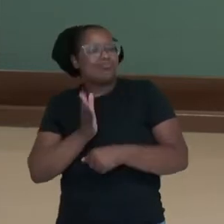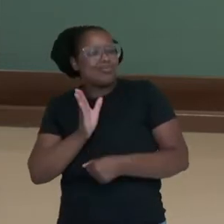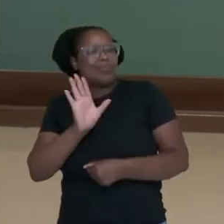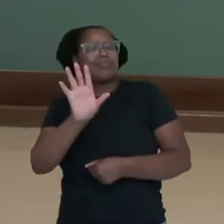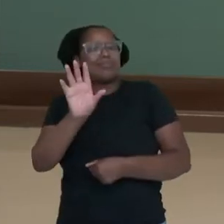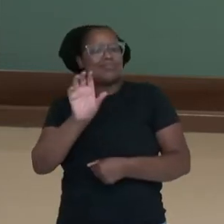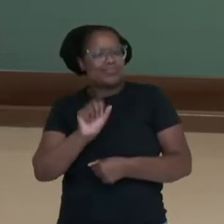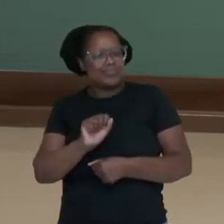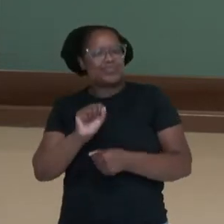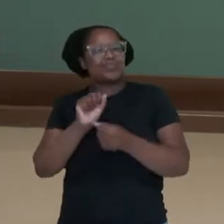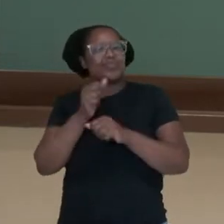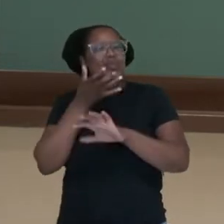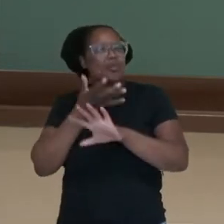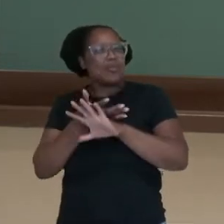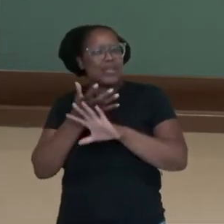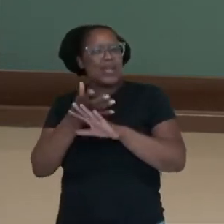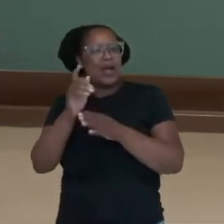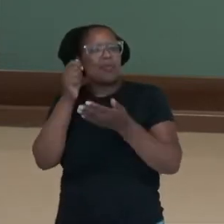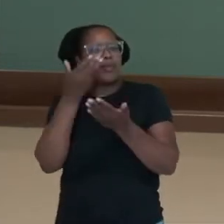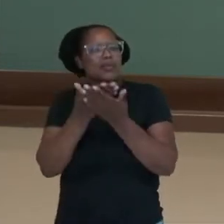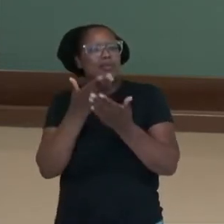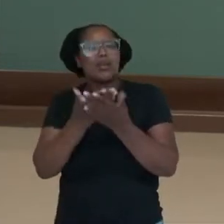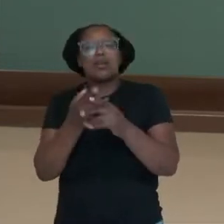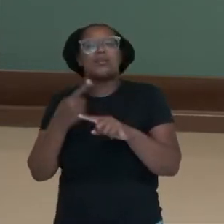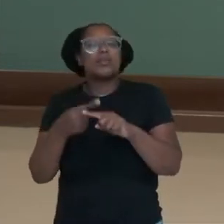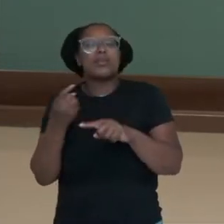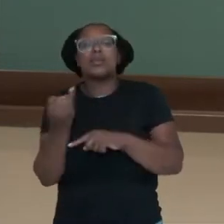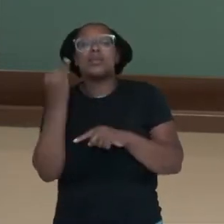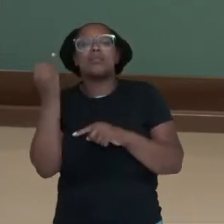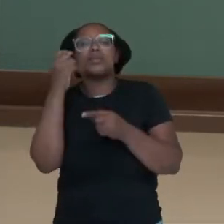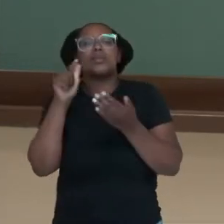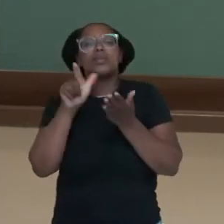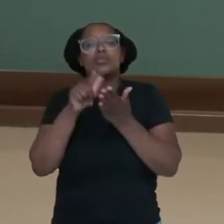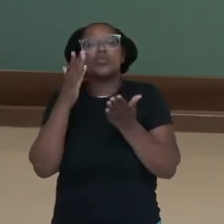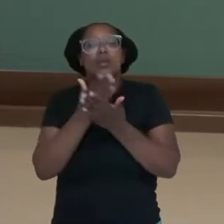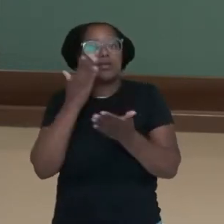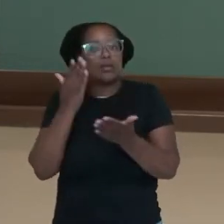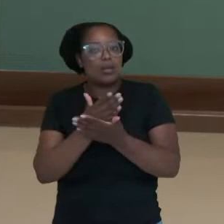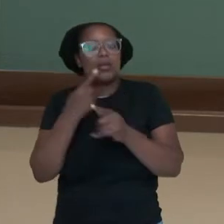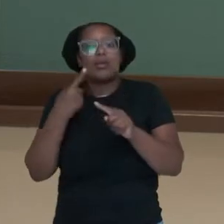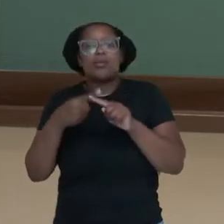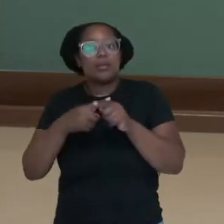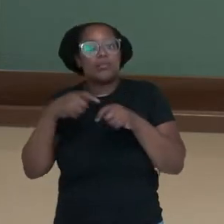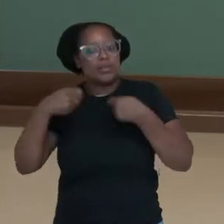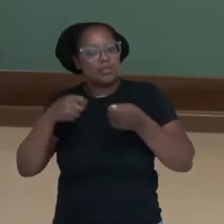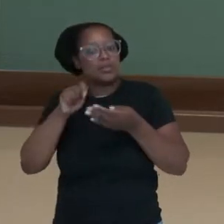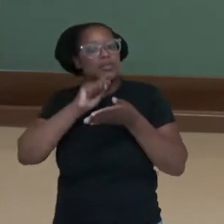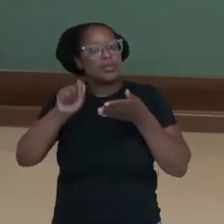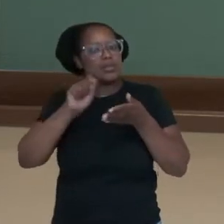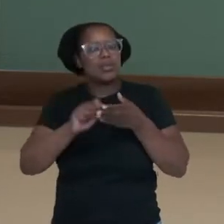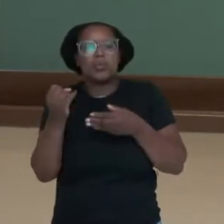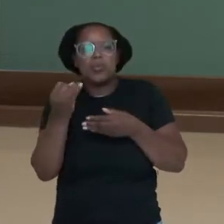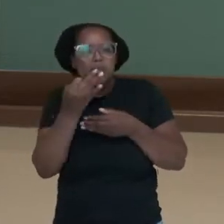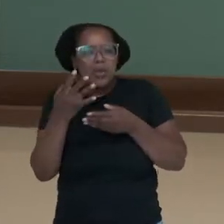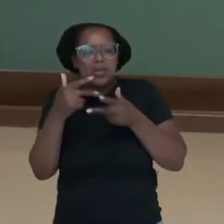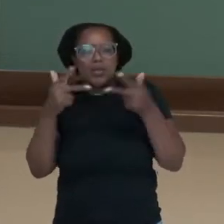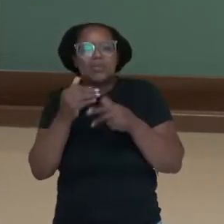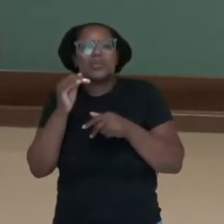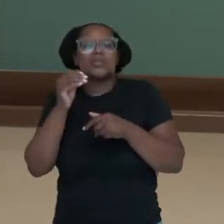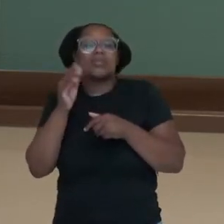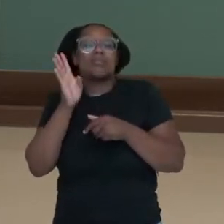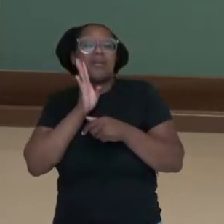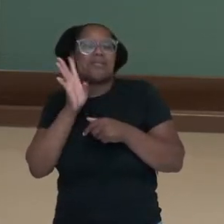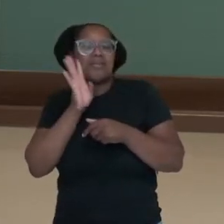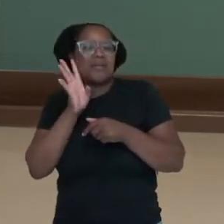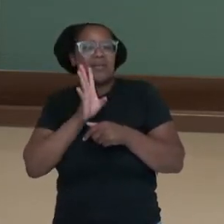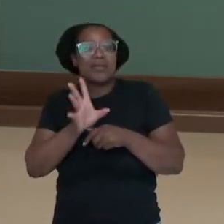verdade? Por que é importante o caderno? Para você fazer os registros. Já pensou quanta coisa legal que você está aprendendo nessa